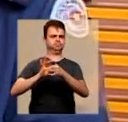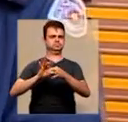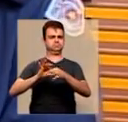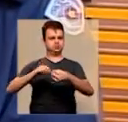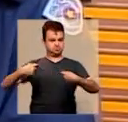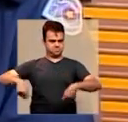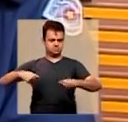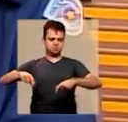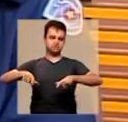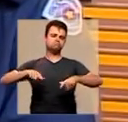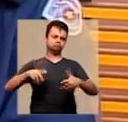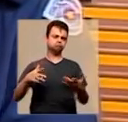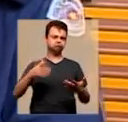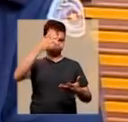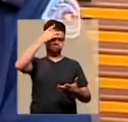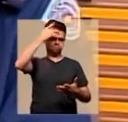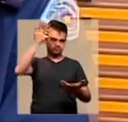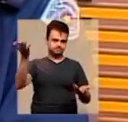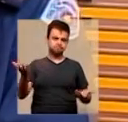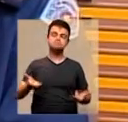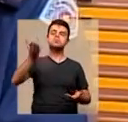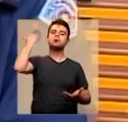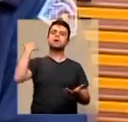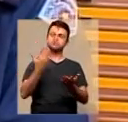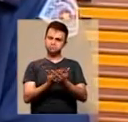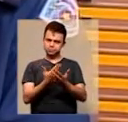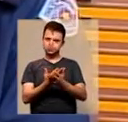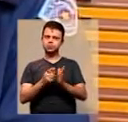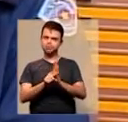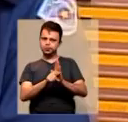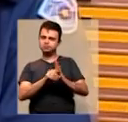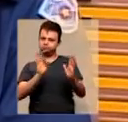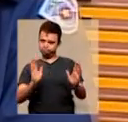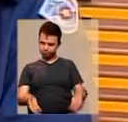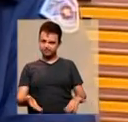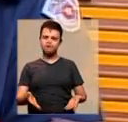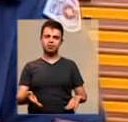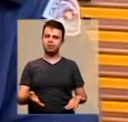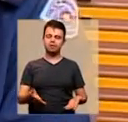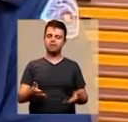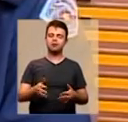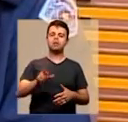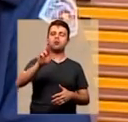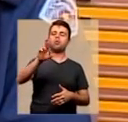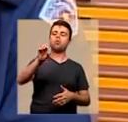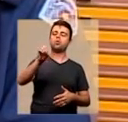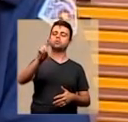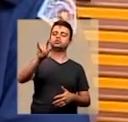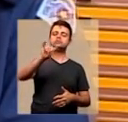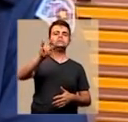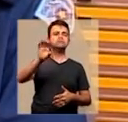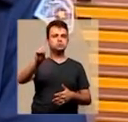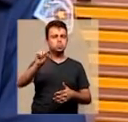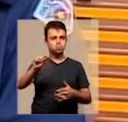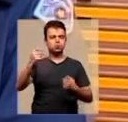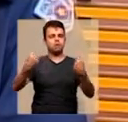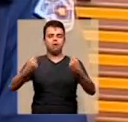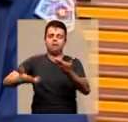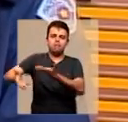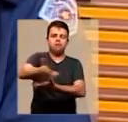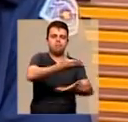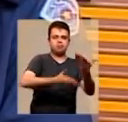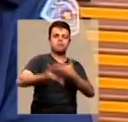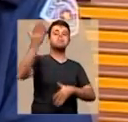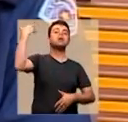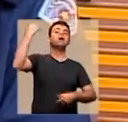Essa questão do rodízio, eu estudei sobre isso, né? O rodízio, para quem não se recorda, ele foi implantado